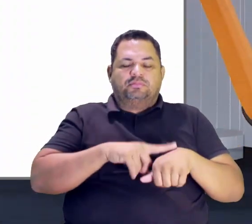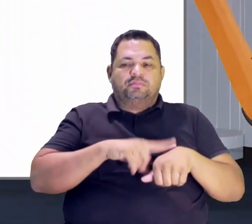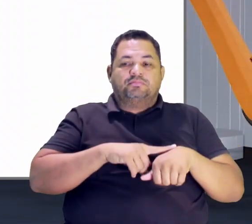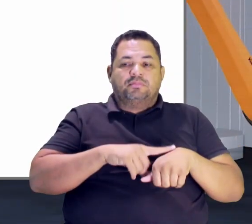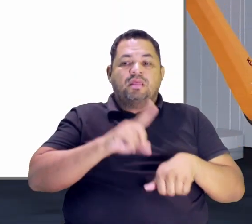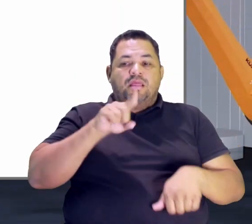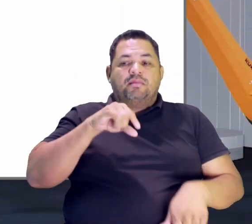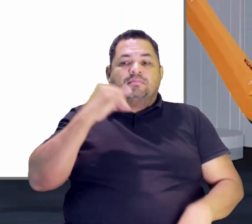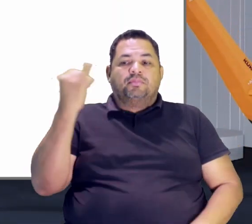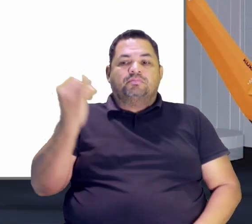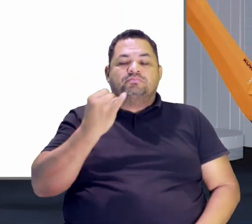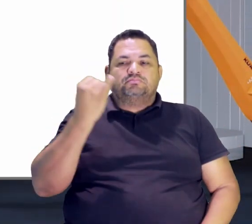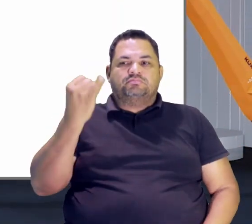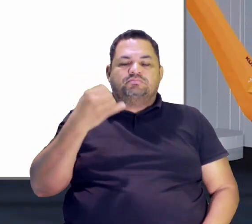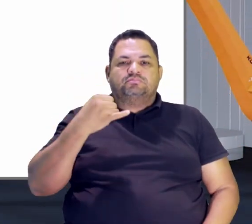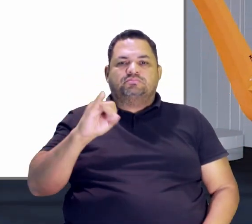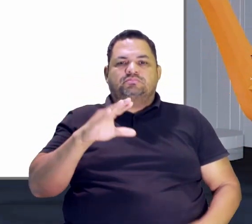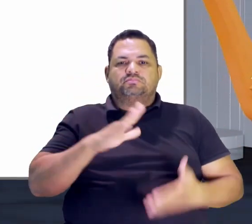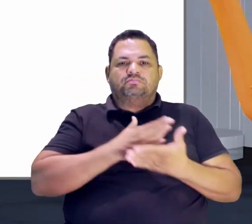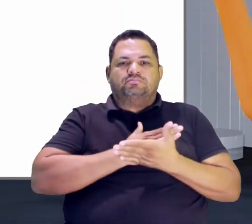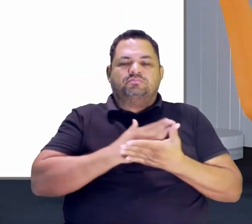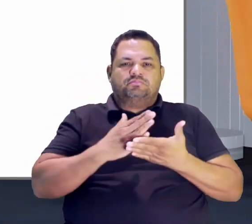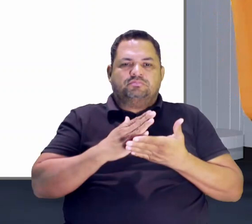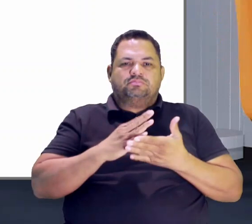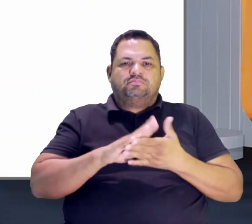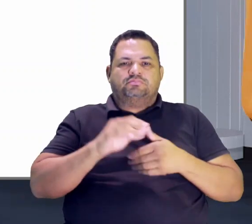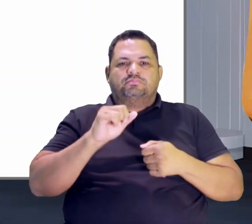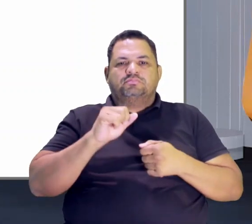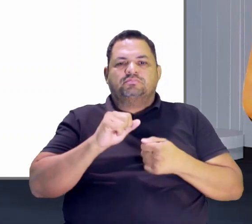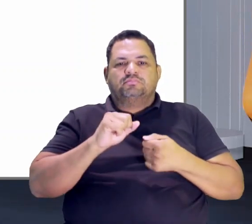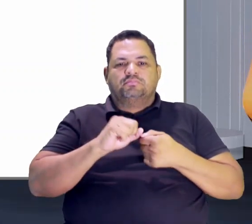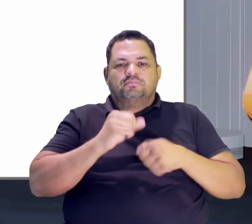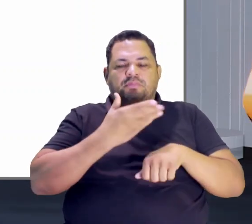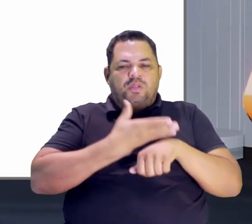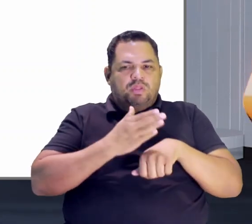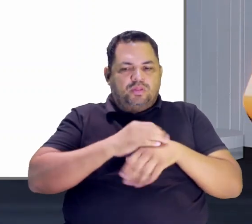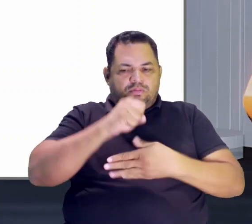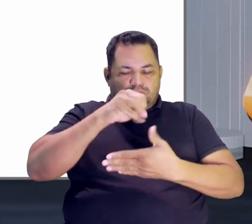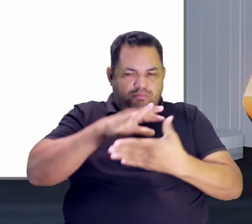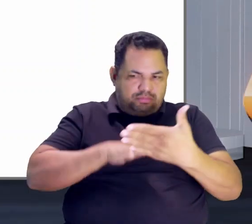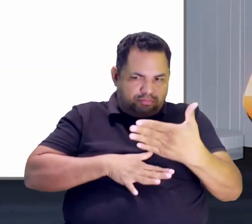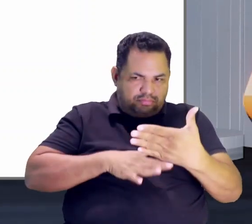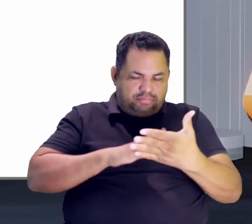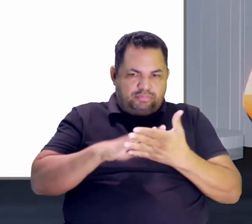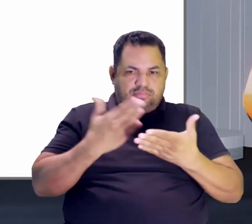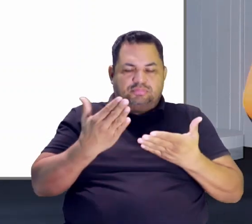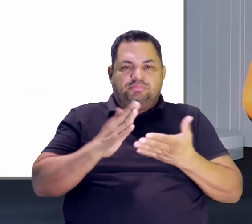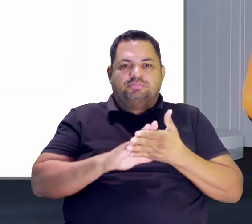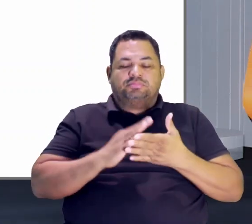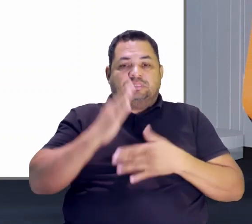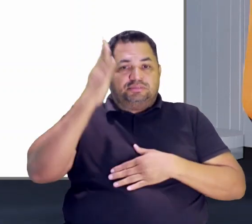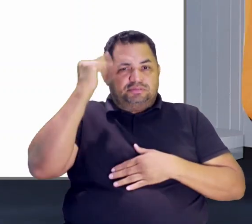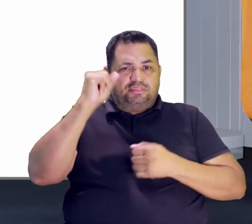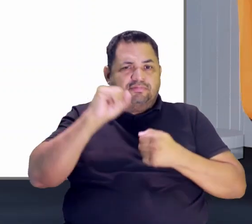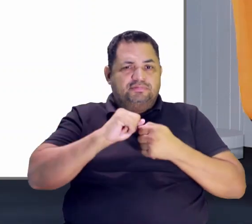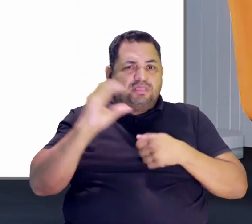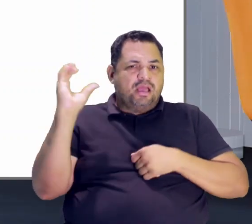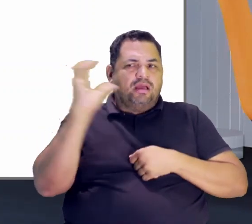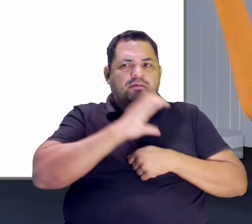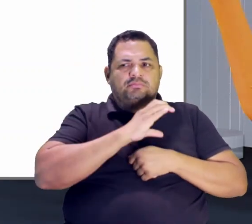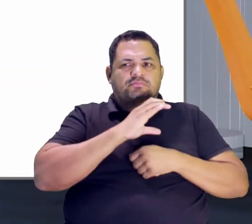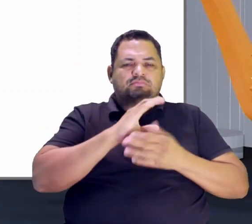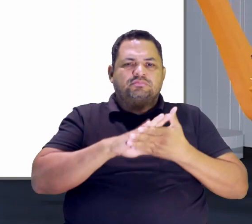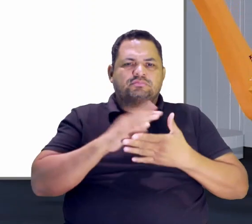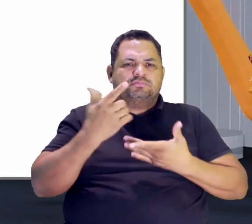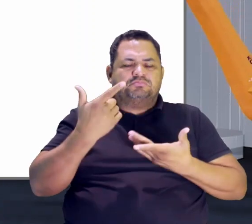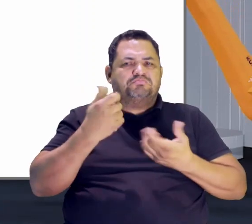importante. Se você começou a fazer os exercícios, as atividades, aquele que você souber fazer, faça rápido, o